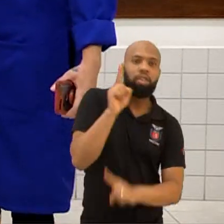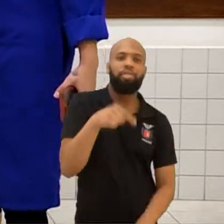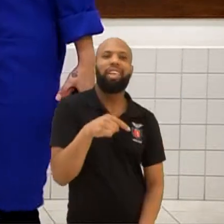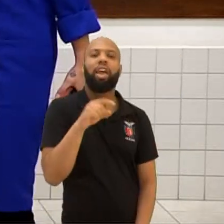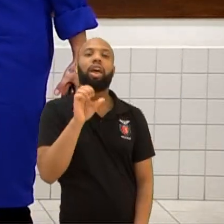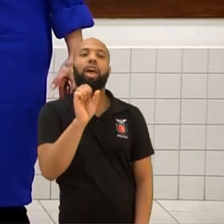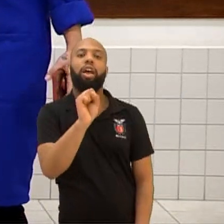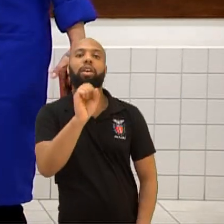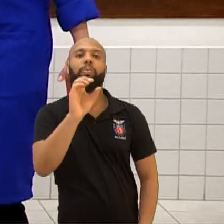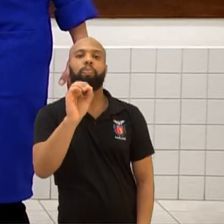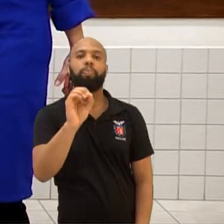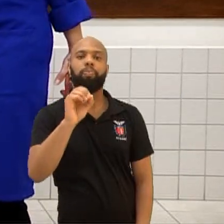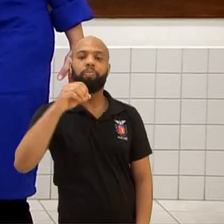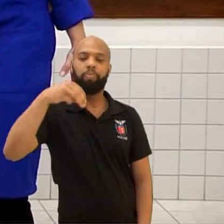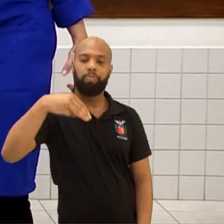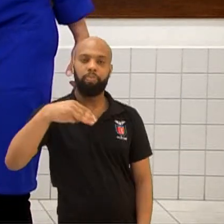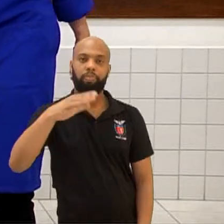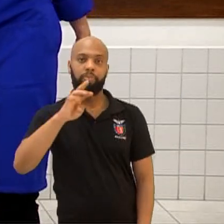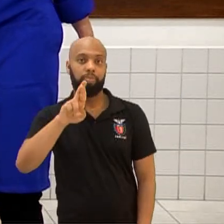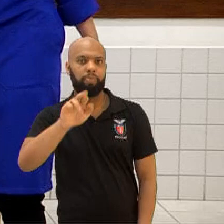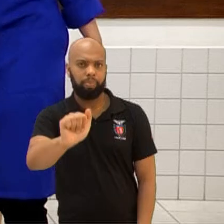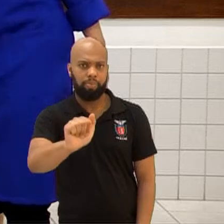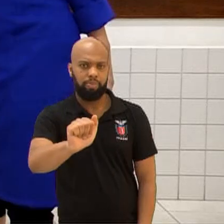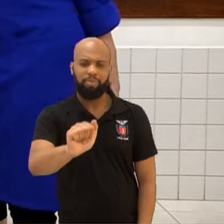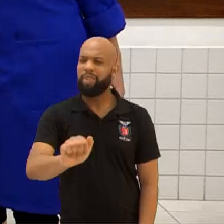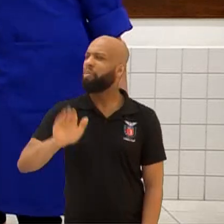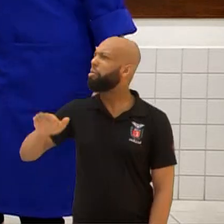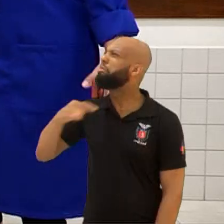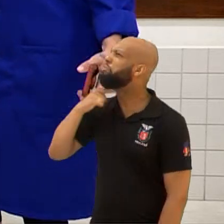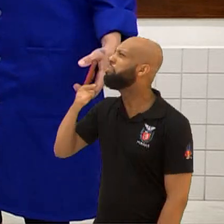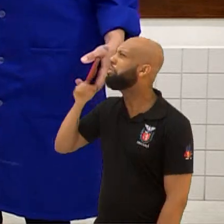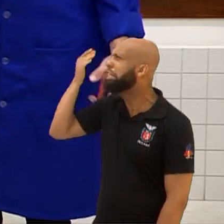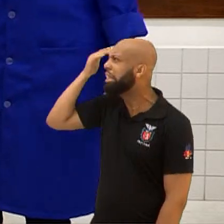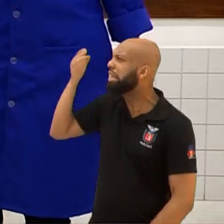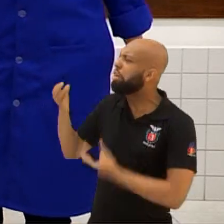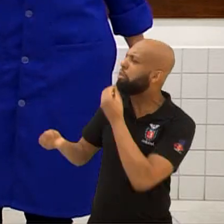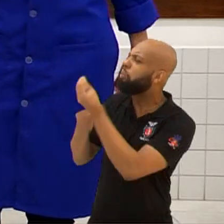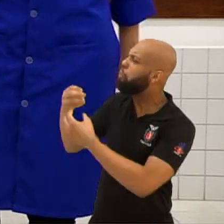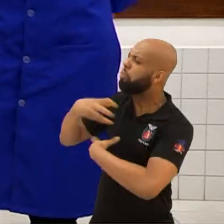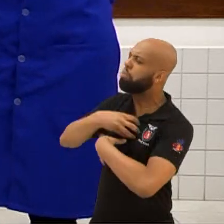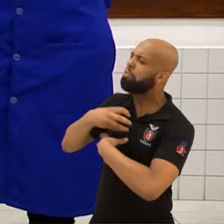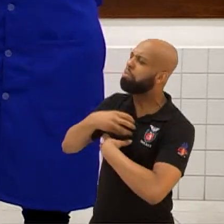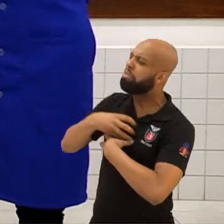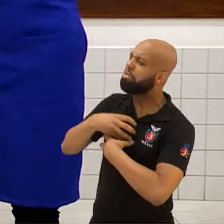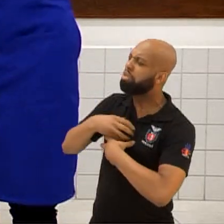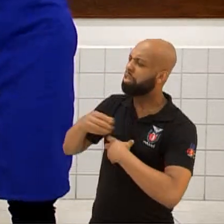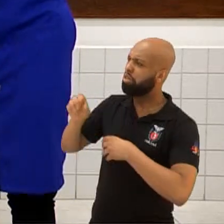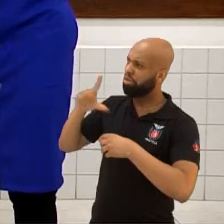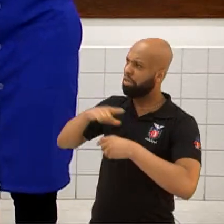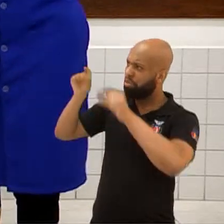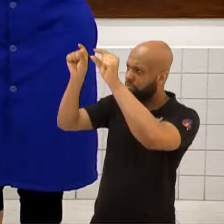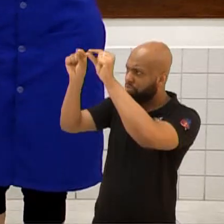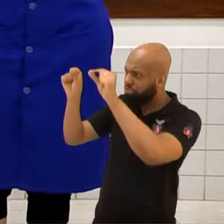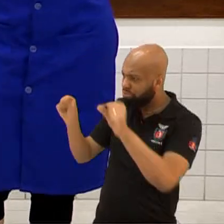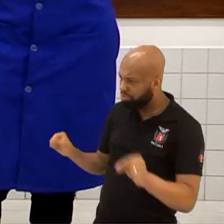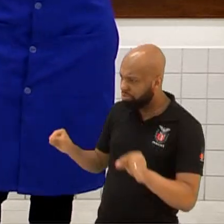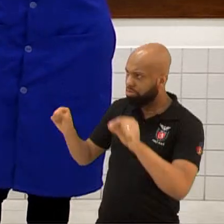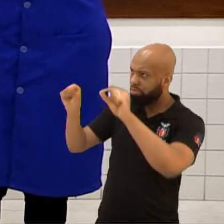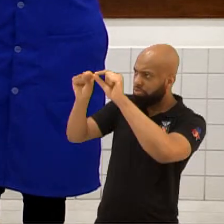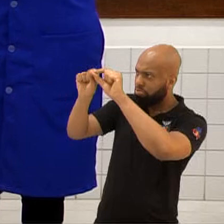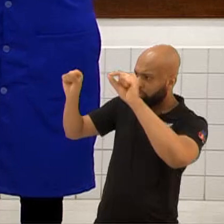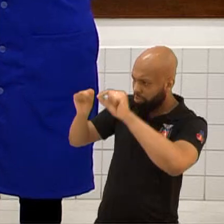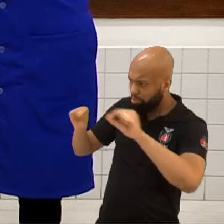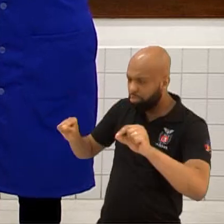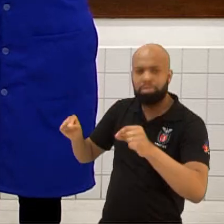teorema de Thales aqui nesse esquema. Como que a gente faz? Então, Sueli, antes de visualizar o teorema de Thales, eu gostaria de perguntar para vocês se vocês